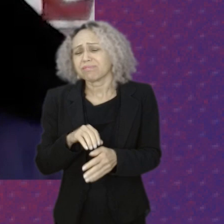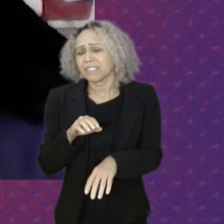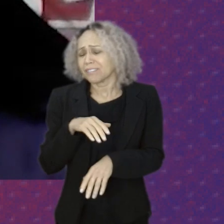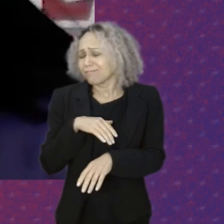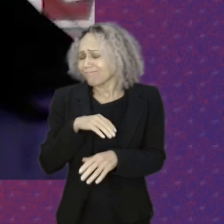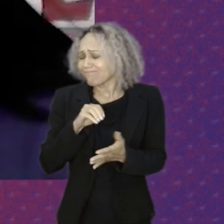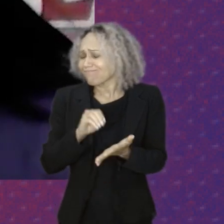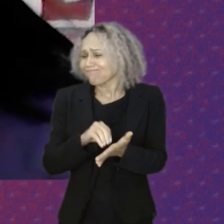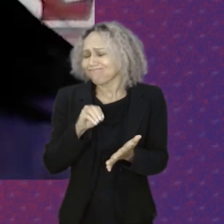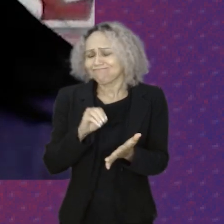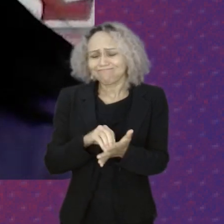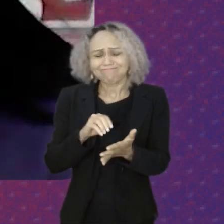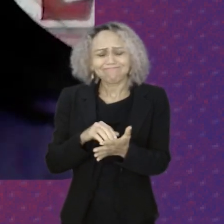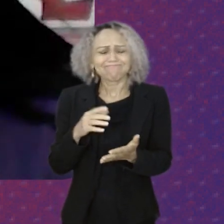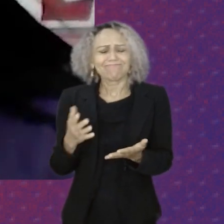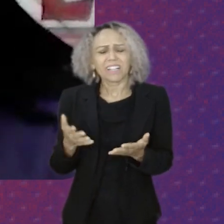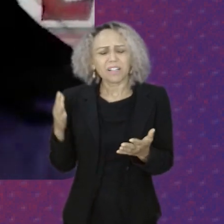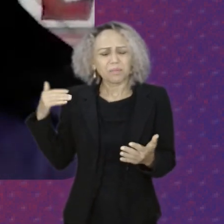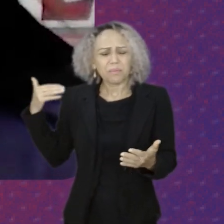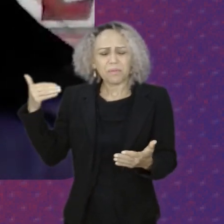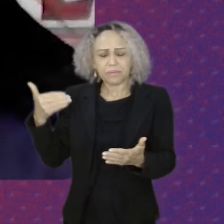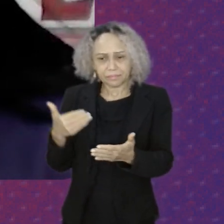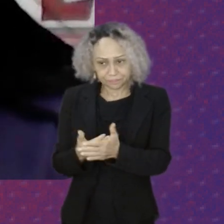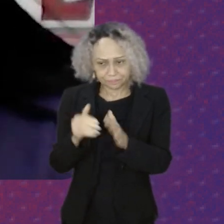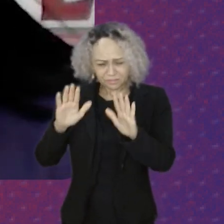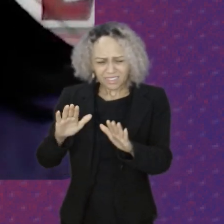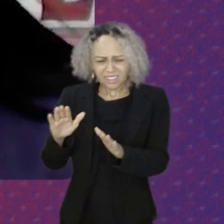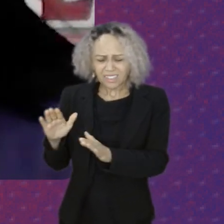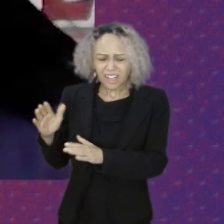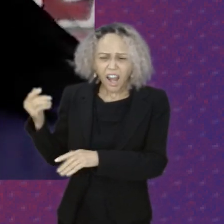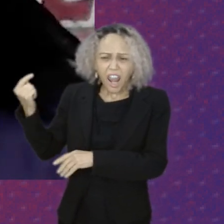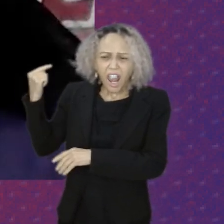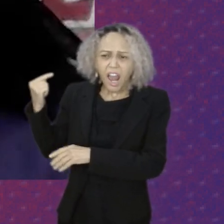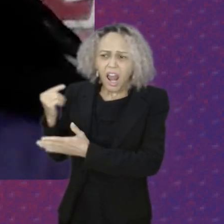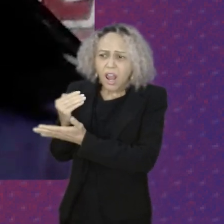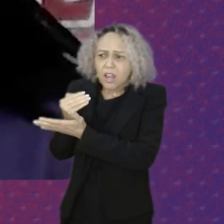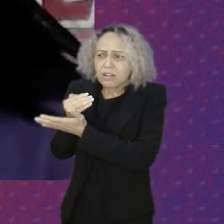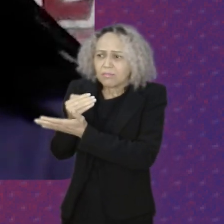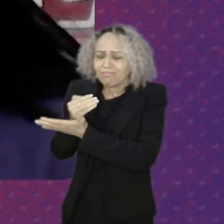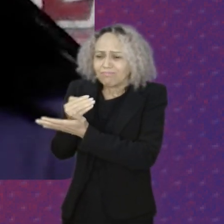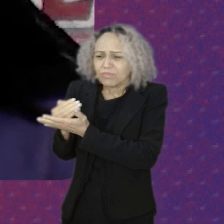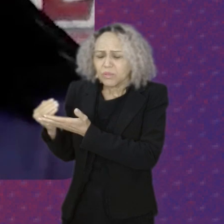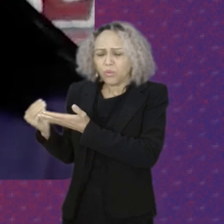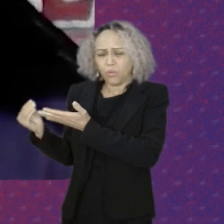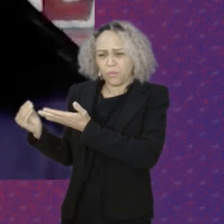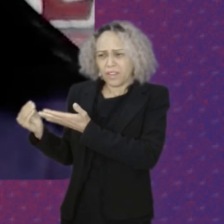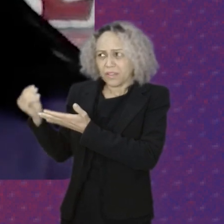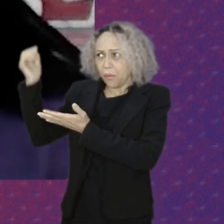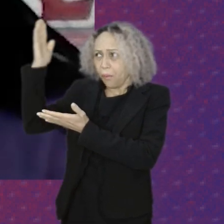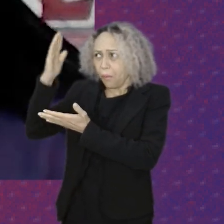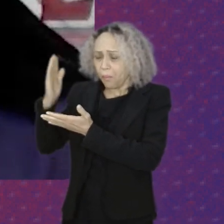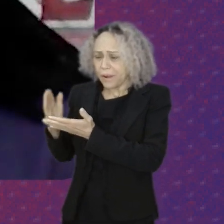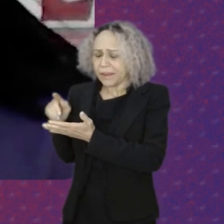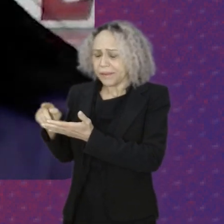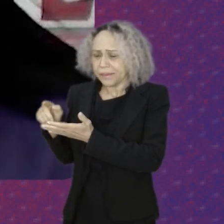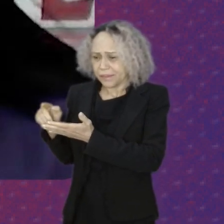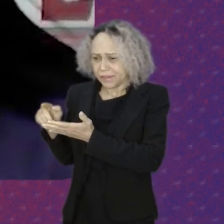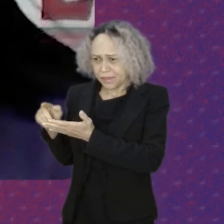os jesuítas, né, começaram a catequizar aqui no Brasil, as primeiras famílias a serem catequizadas eram as